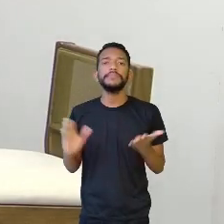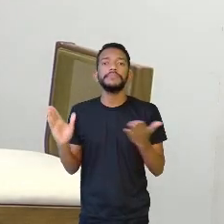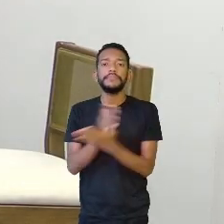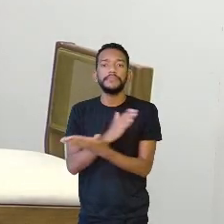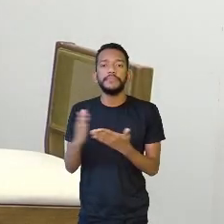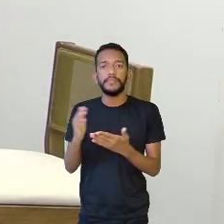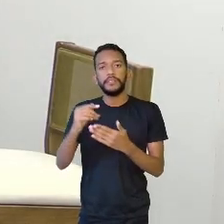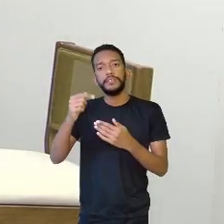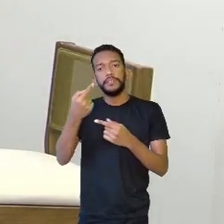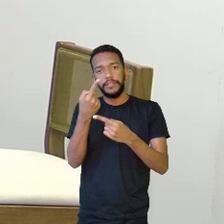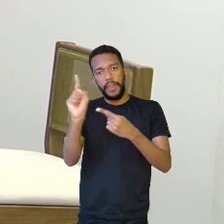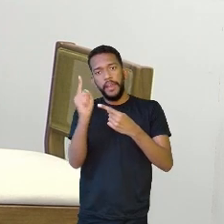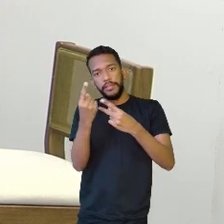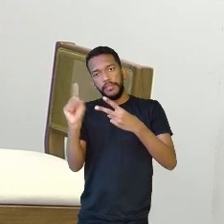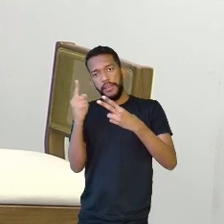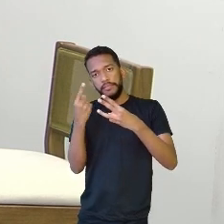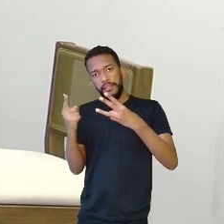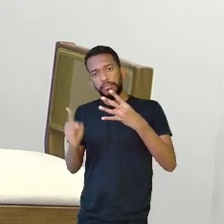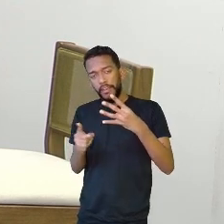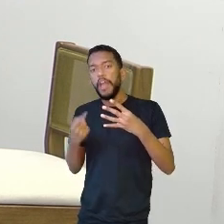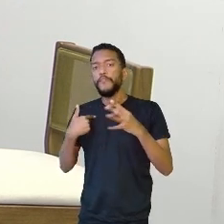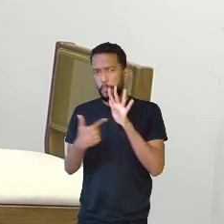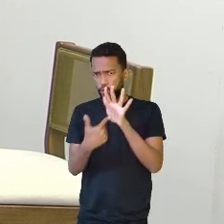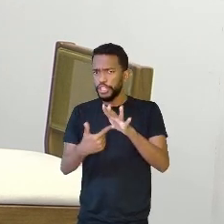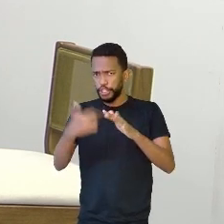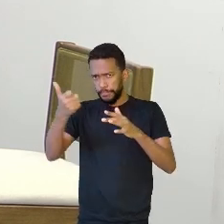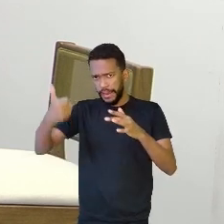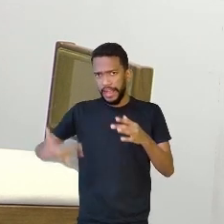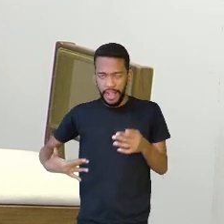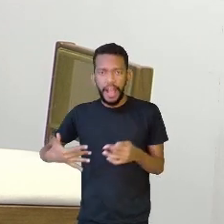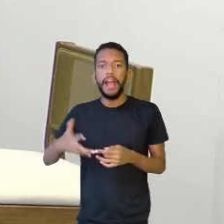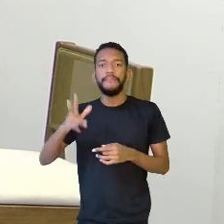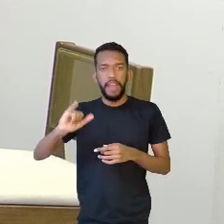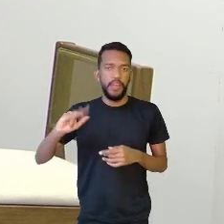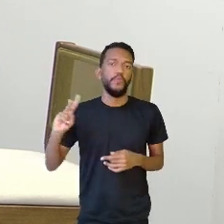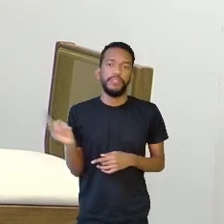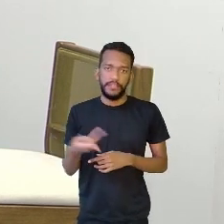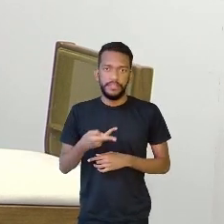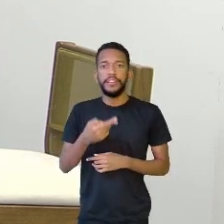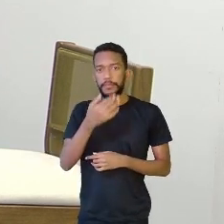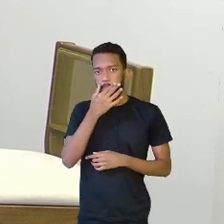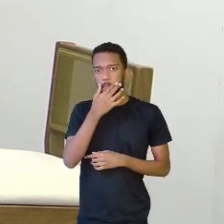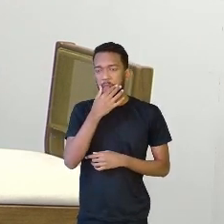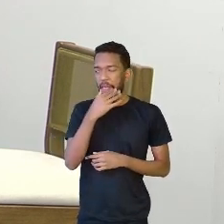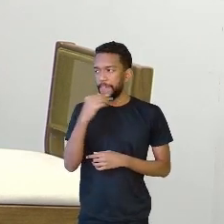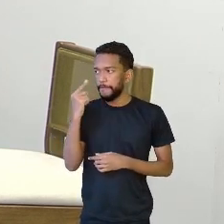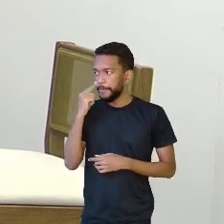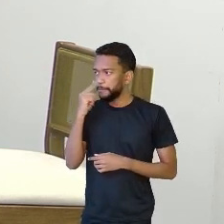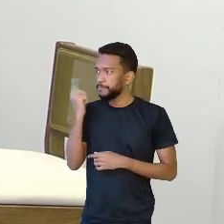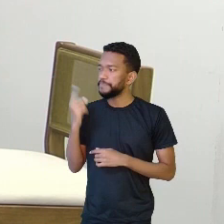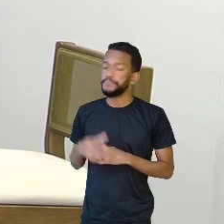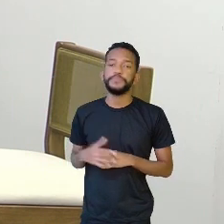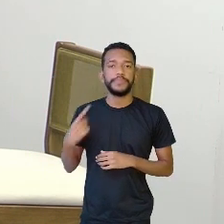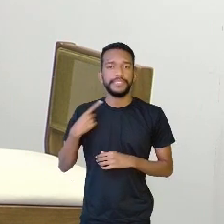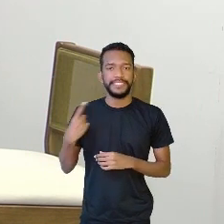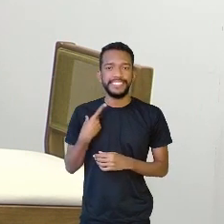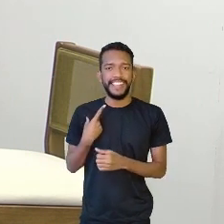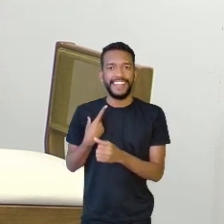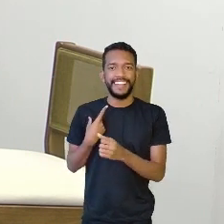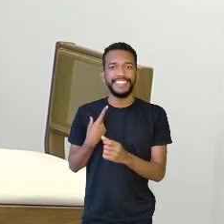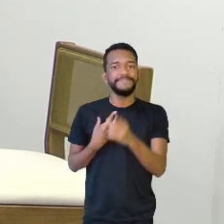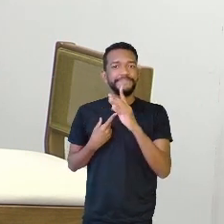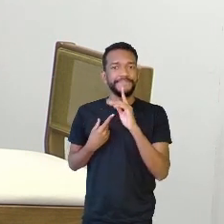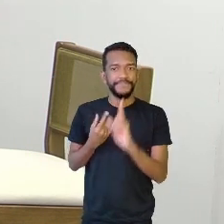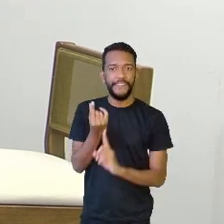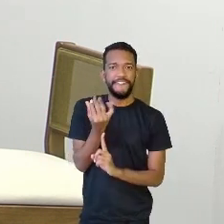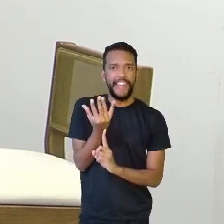alguns fatores para que isso aconteça. Vamos lá. Eu tenho aqui uma vela, vocês estão